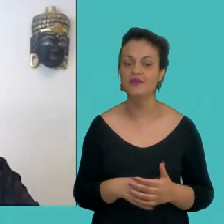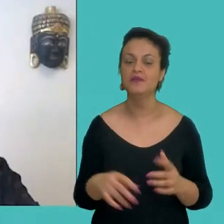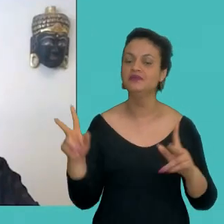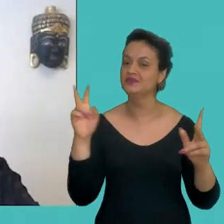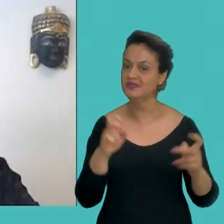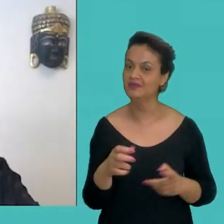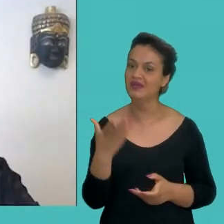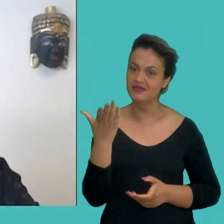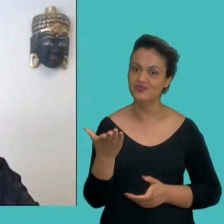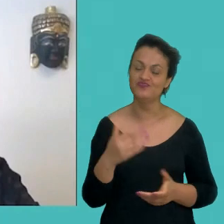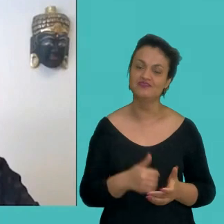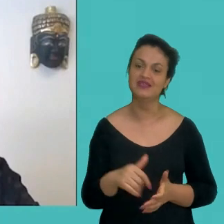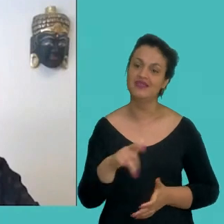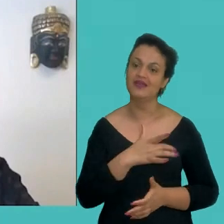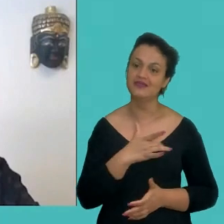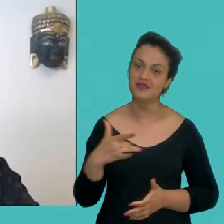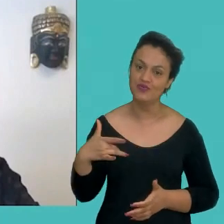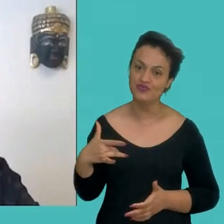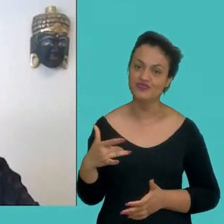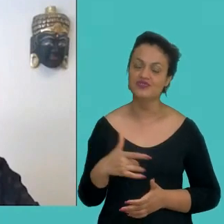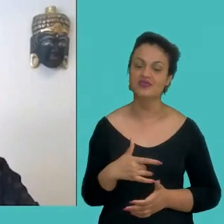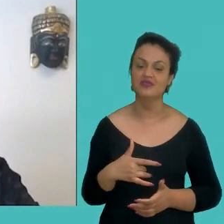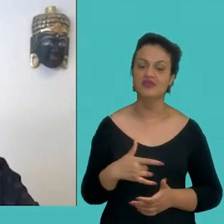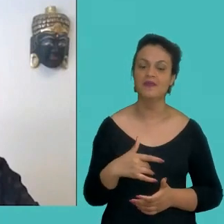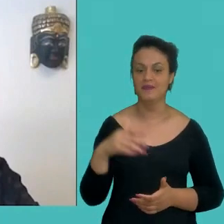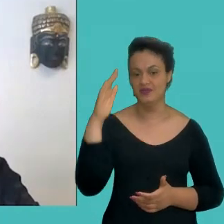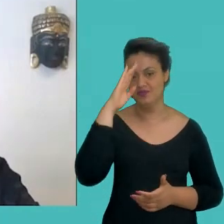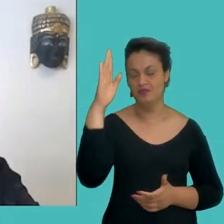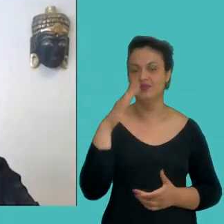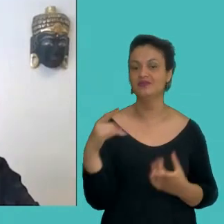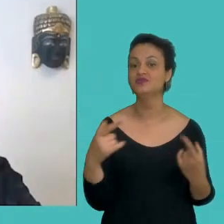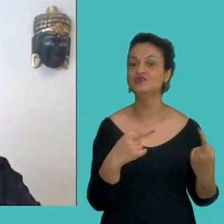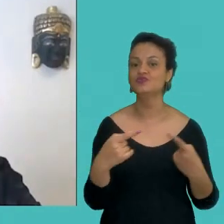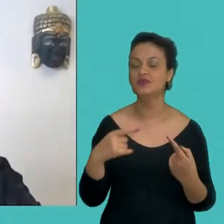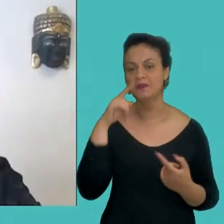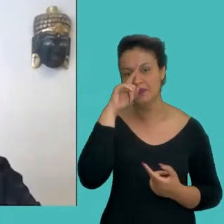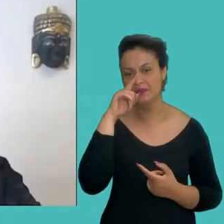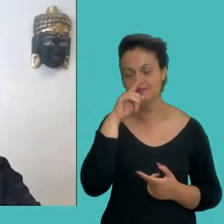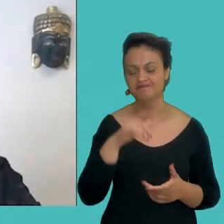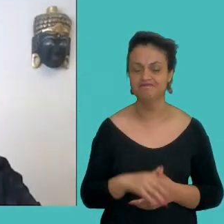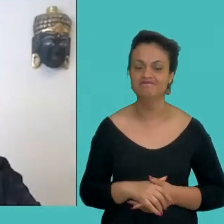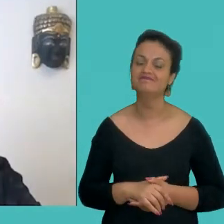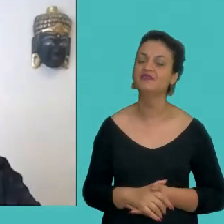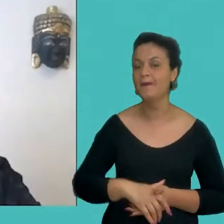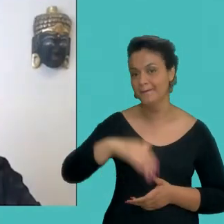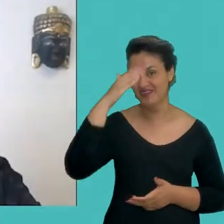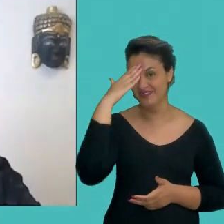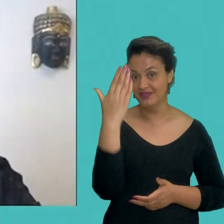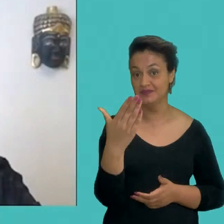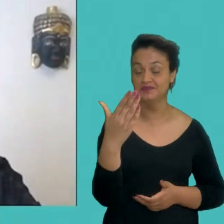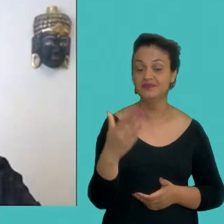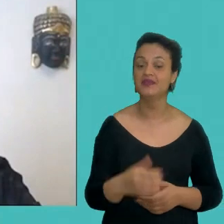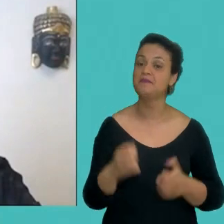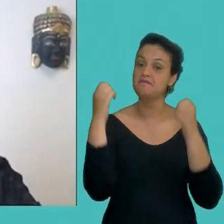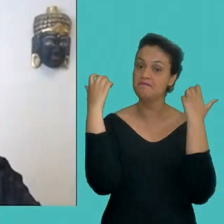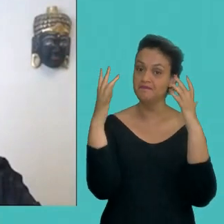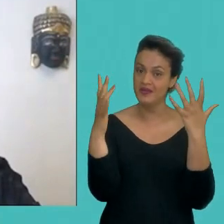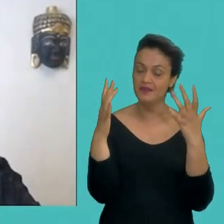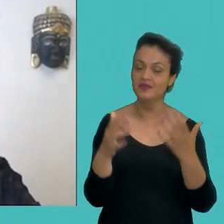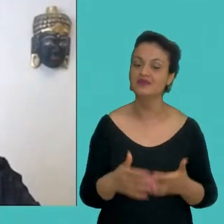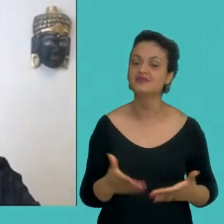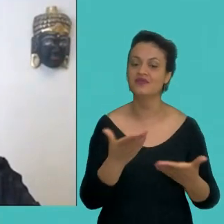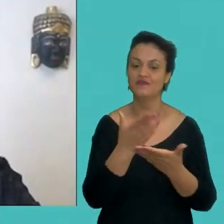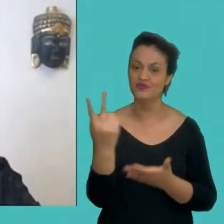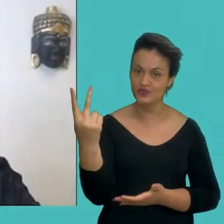os necessários, quando se fala especialmente em saúde e, mais propriamente, em risco de vida. Então, muito obrigada